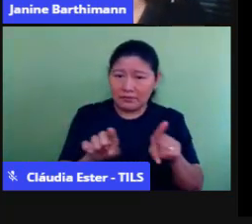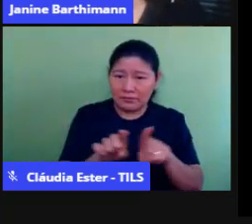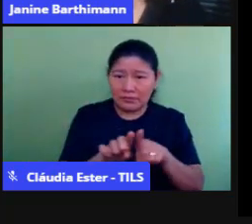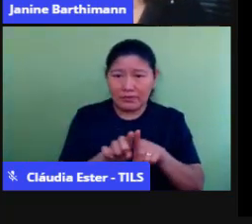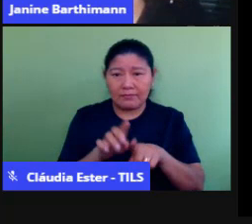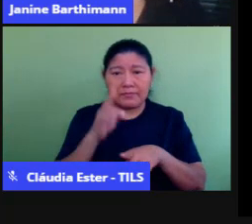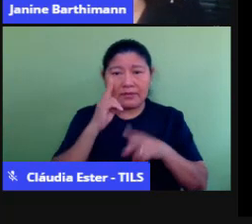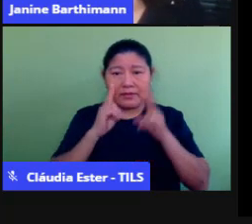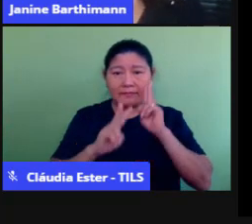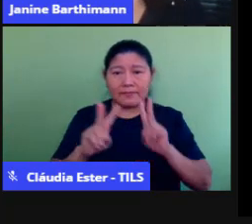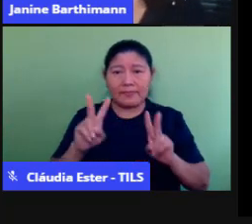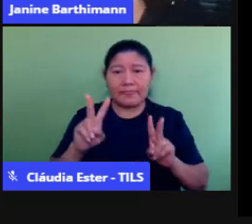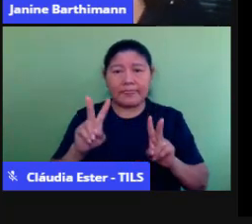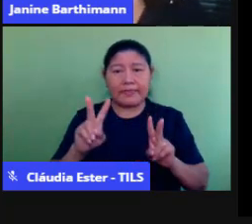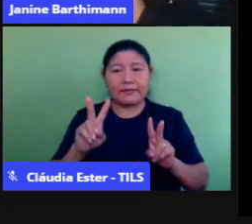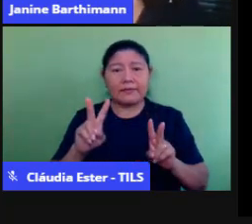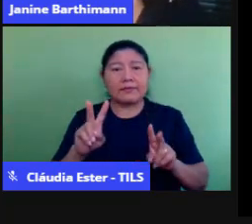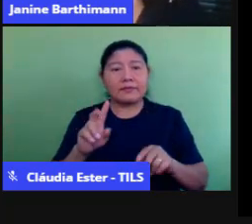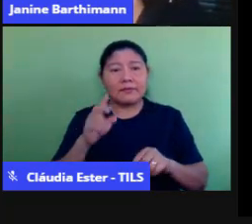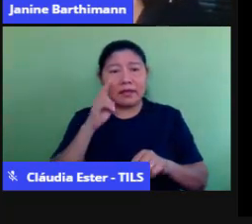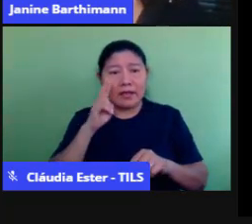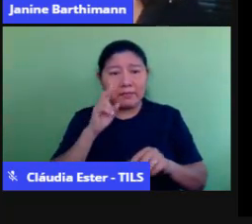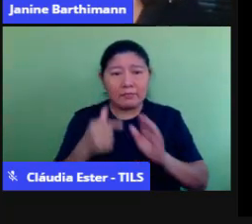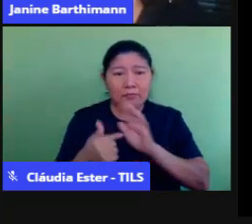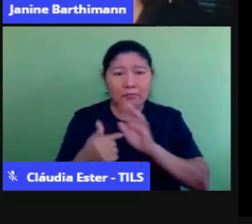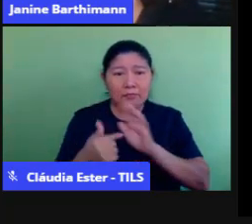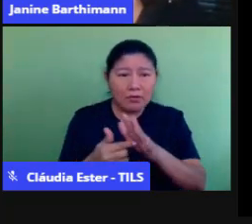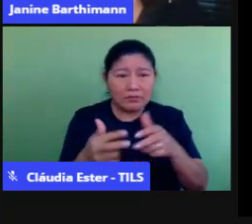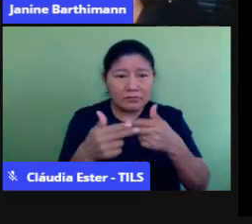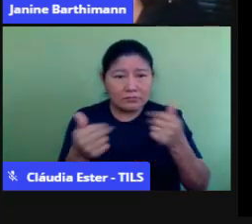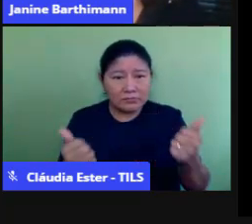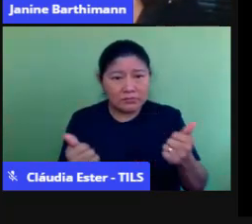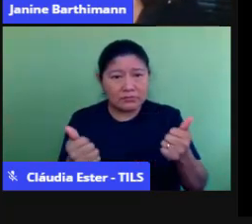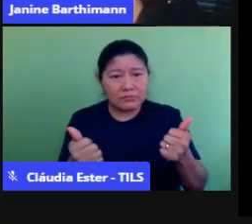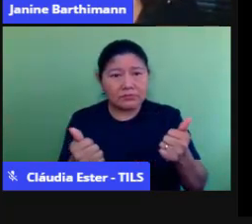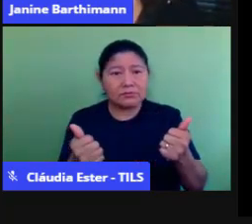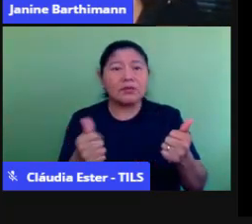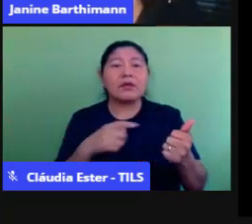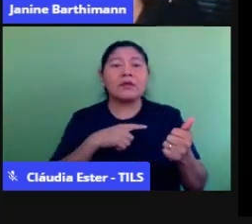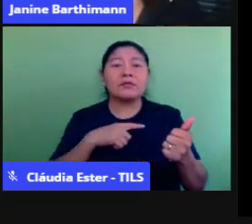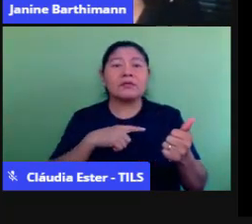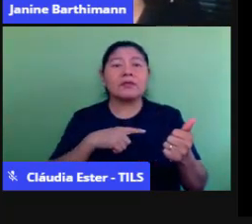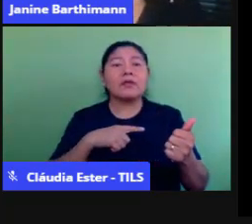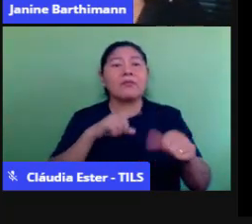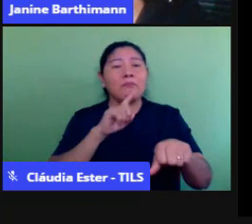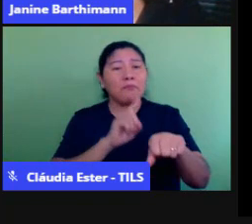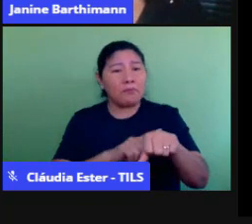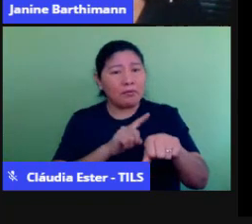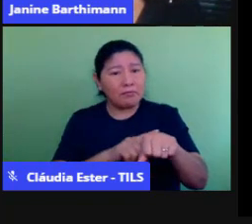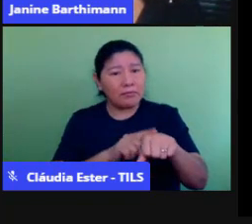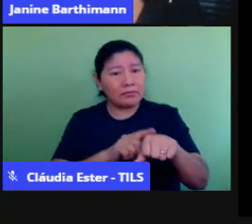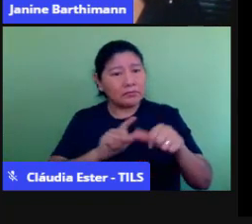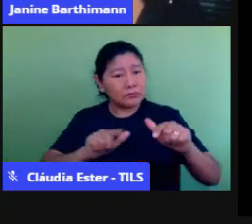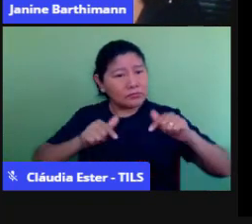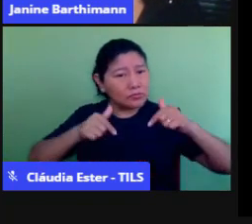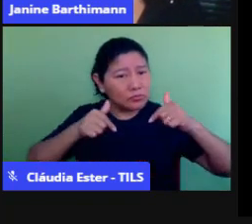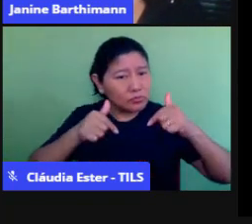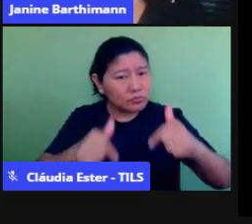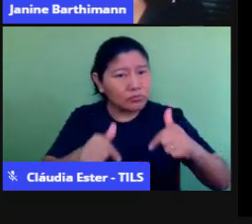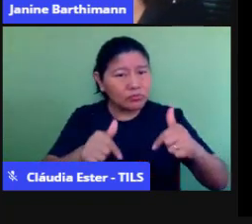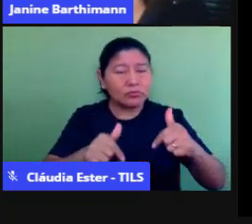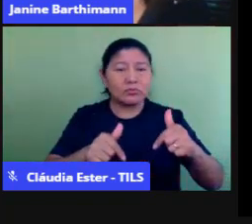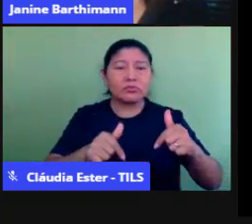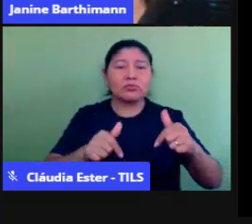Bloch, pertencente também à mesma linha de pensamento e defesa da história